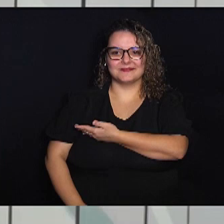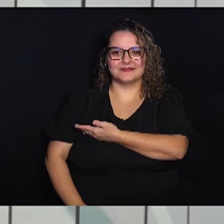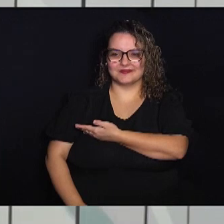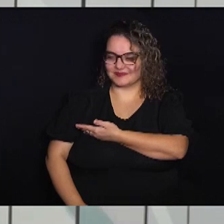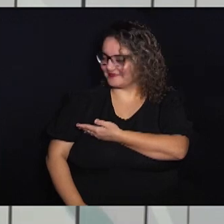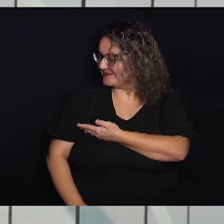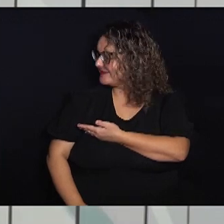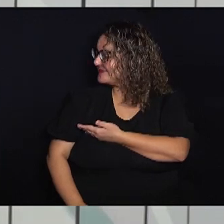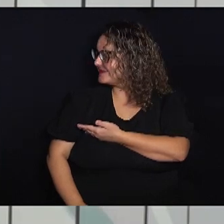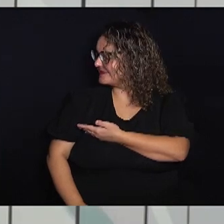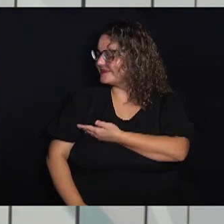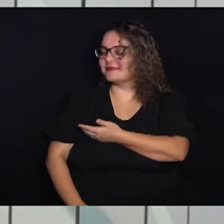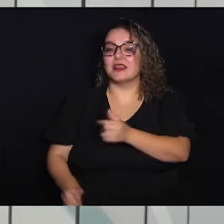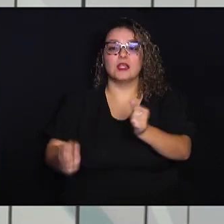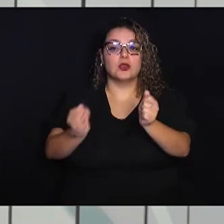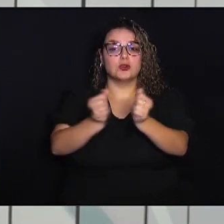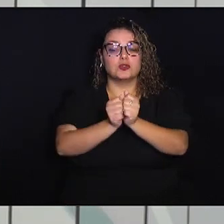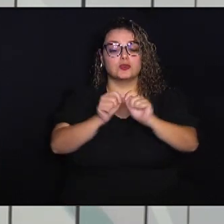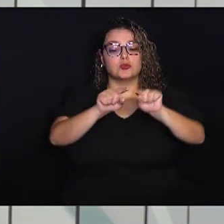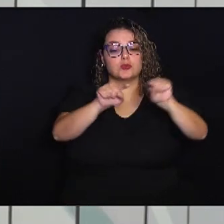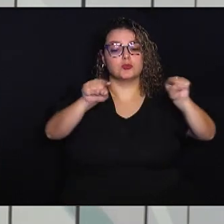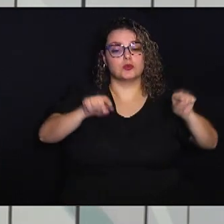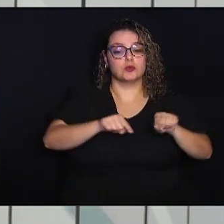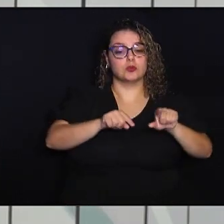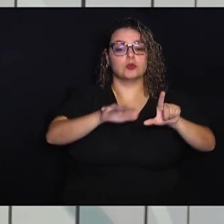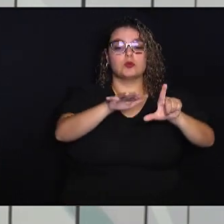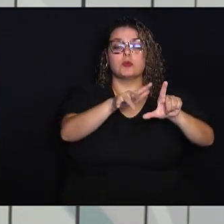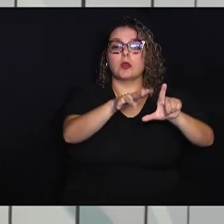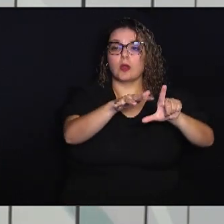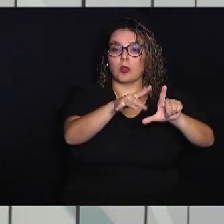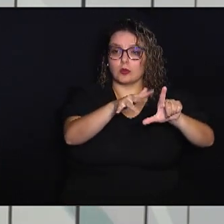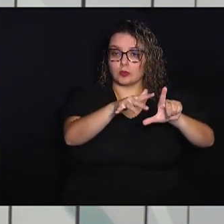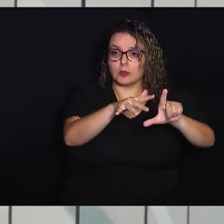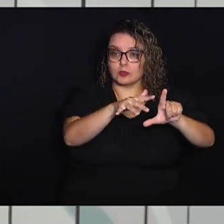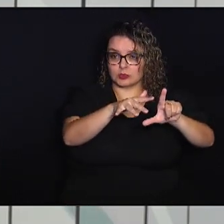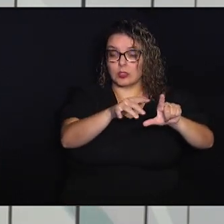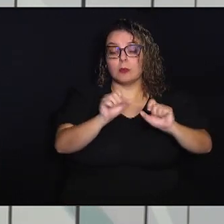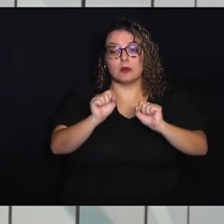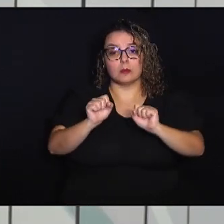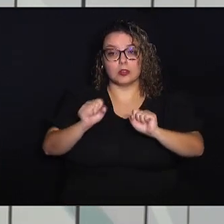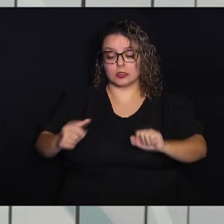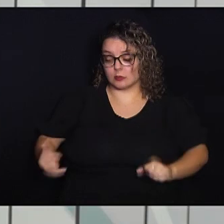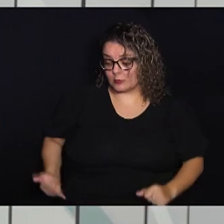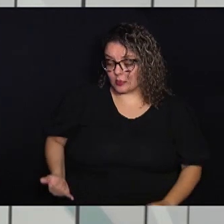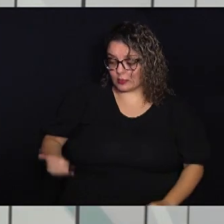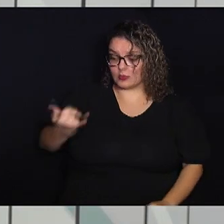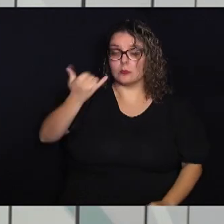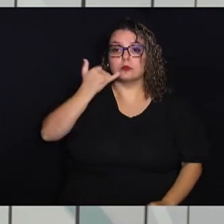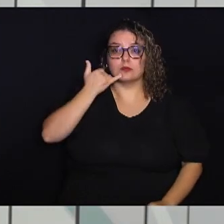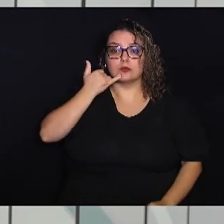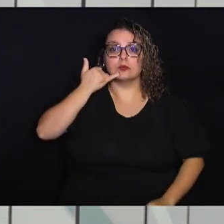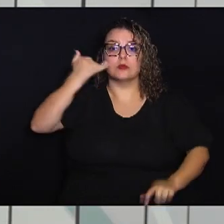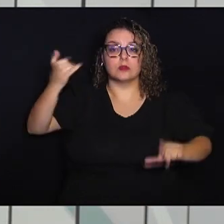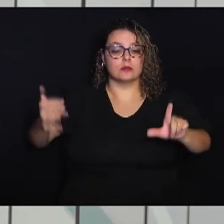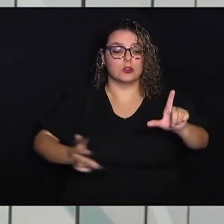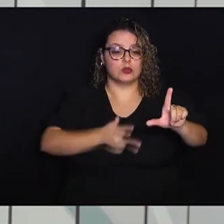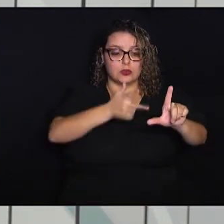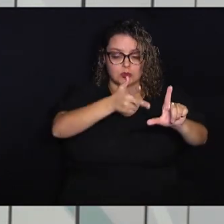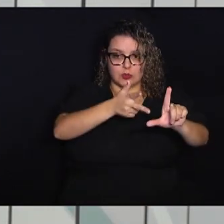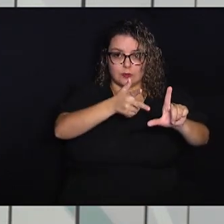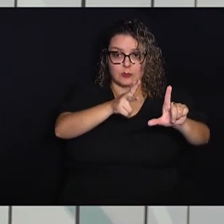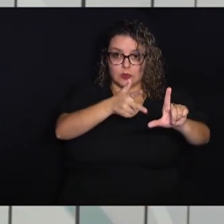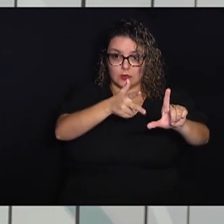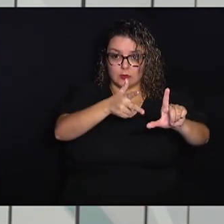978293776. Vai aparecer aí na sua tela também um QR Code para você acessar pelo celular.